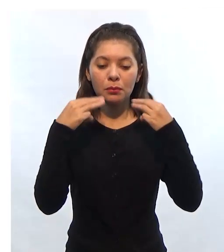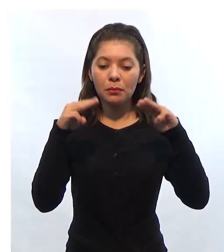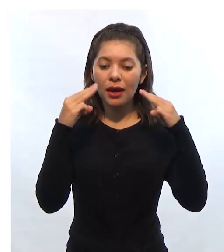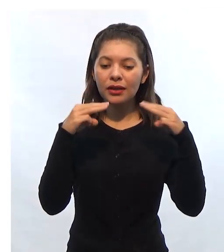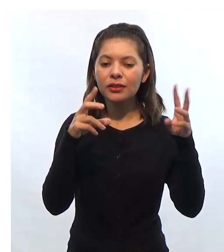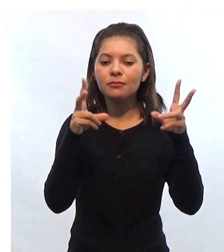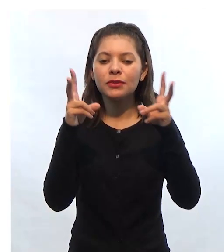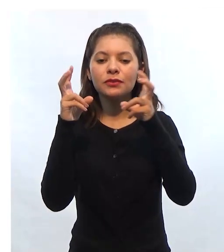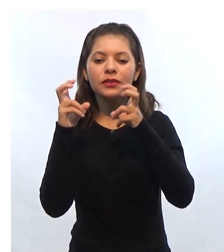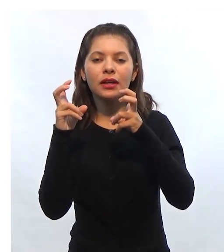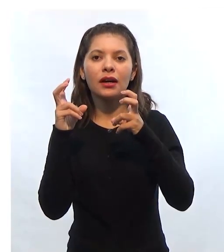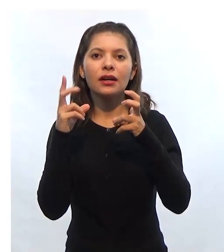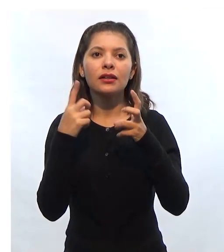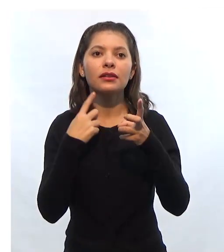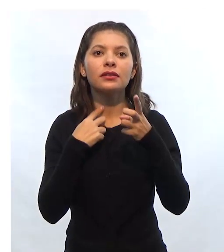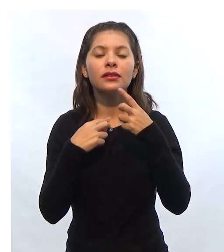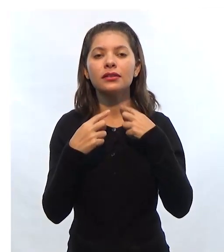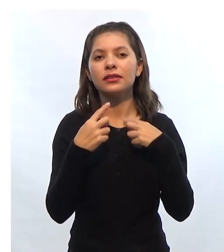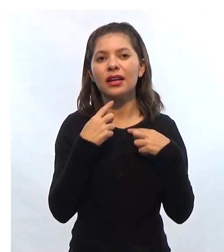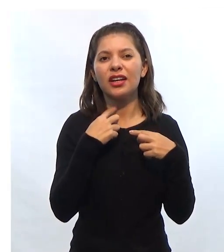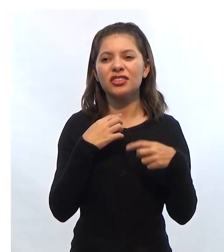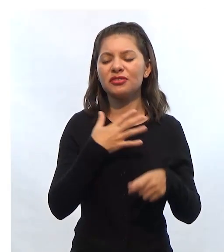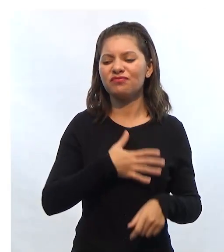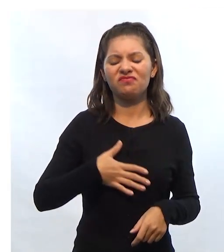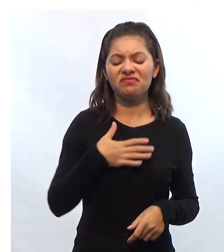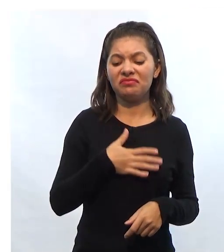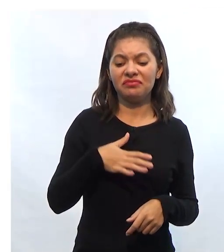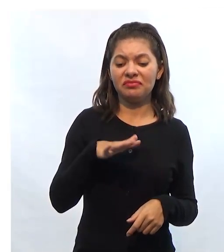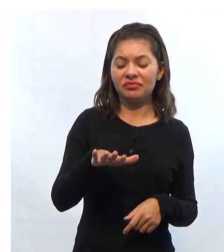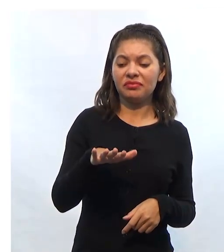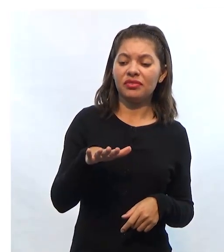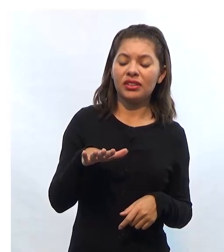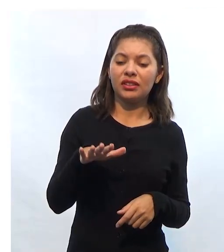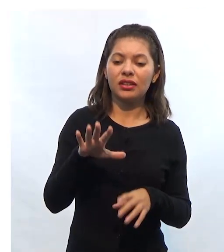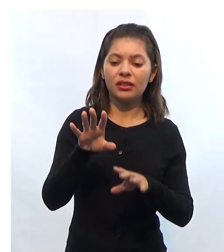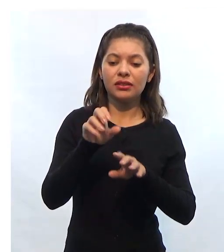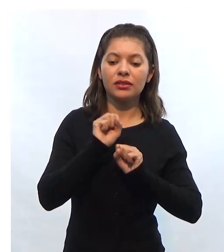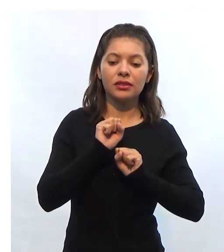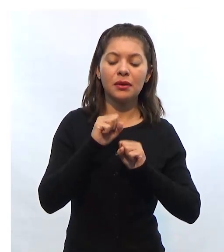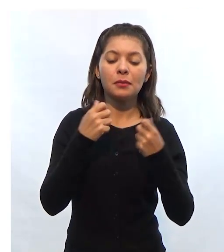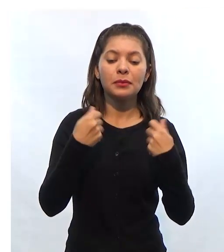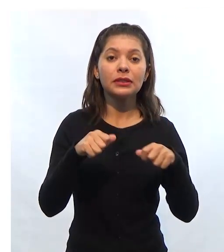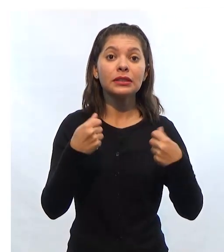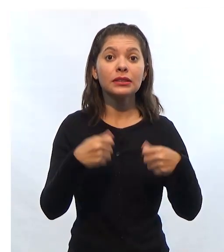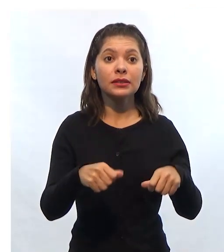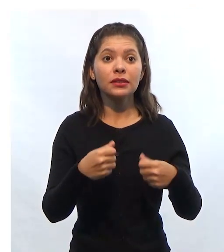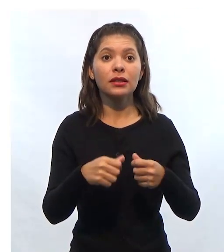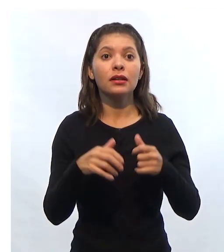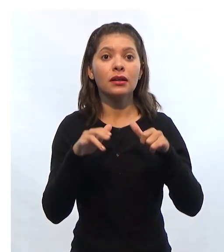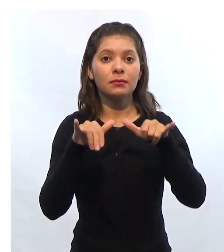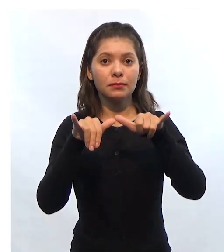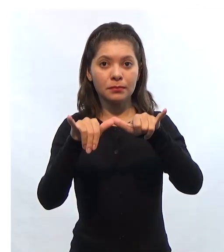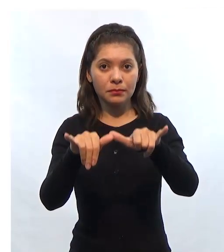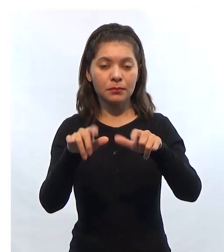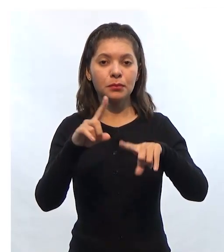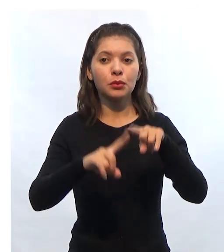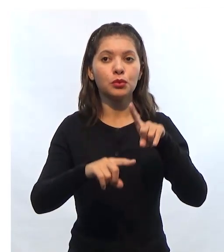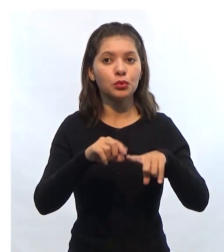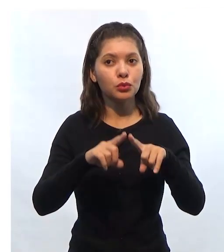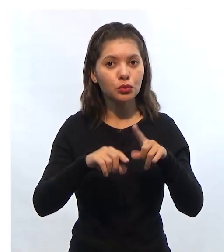não satisfeitas, né? Ou seja, aquilo que o consumidor precisa, de forma a colocar no mercado produtos